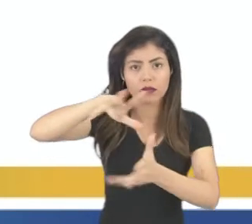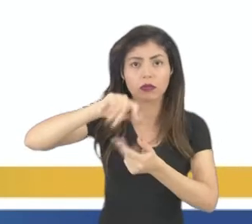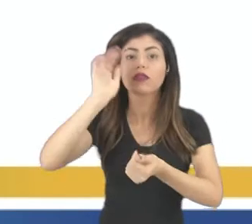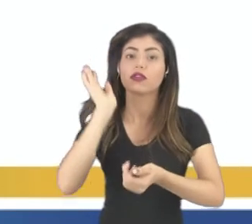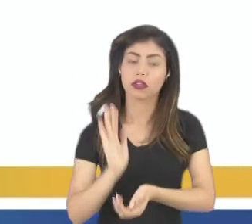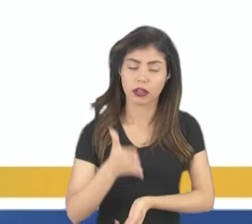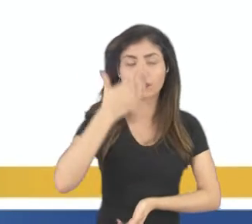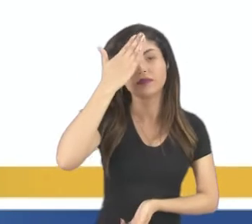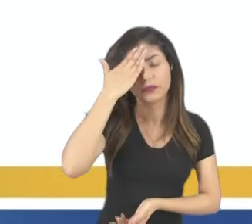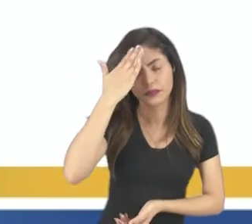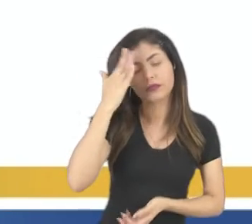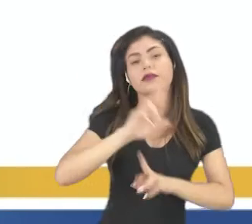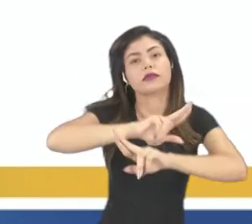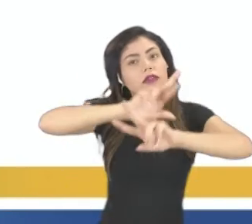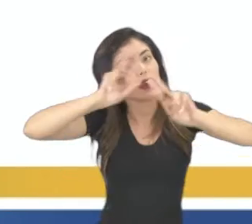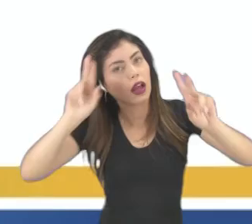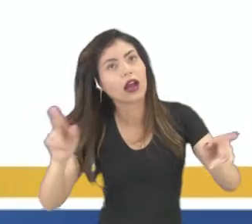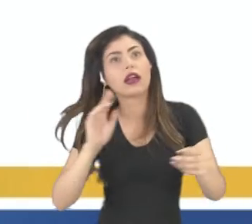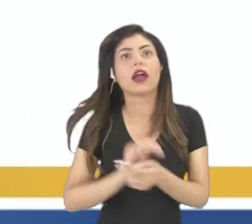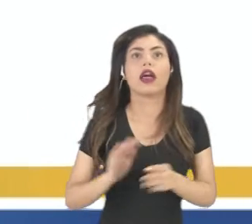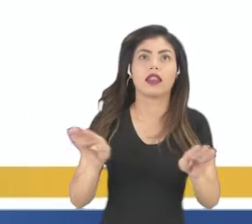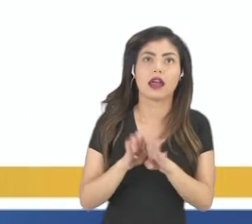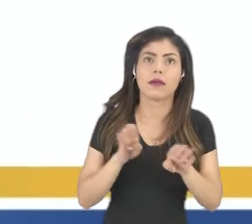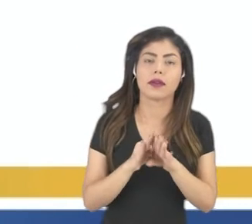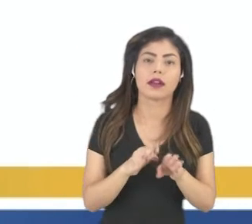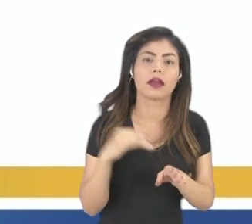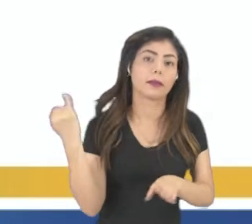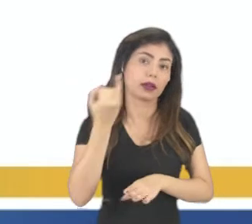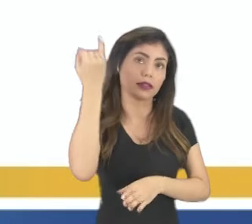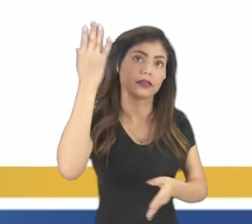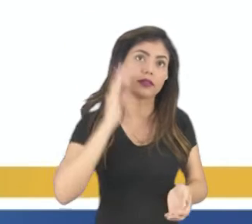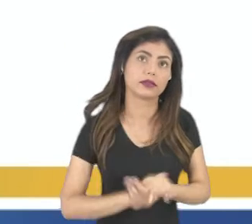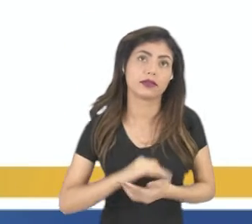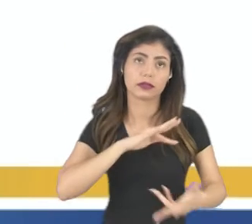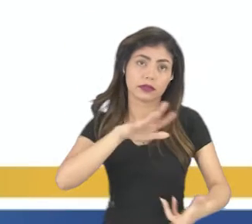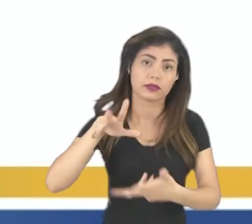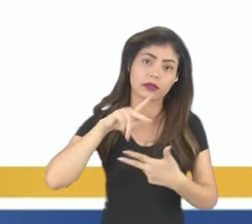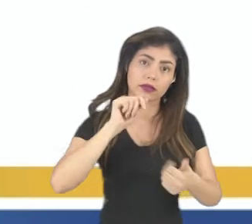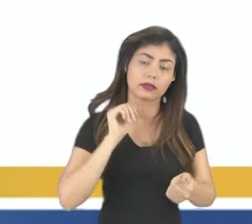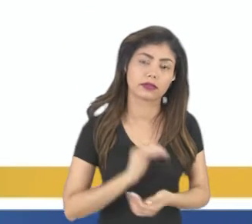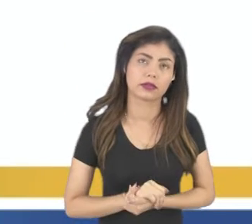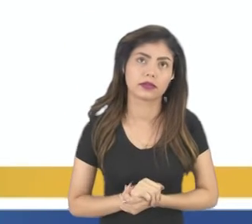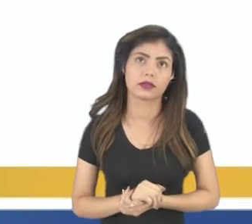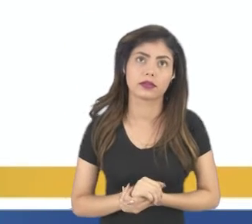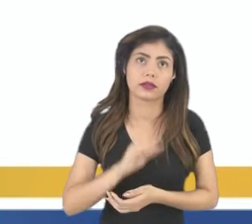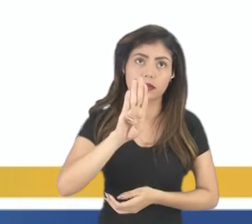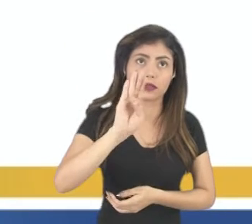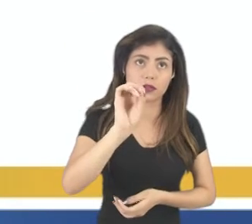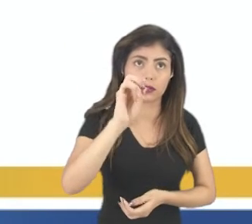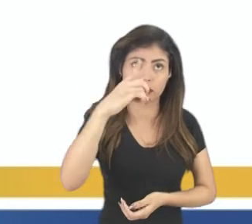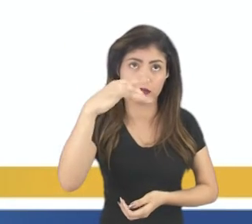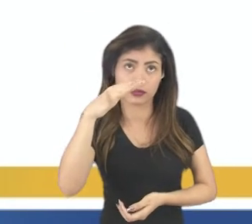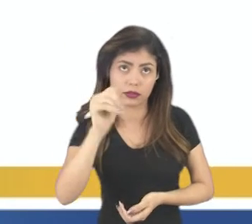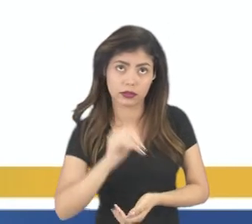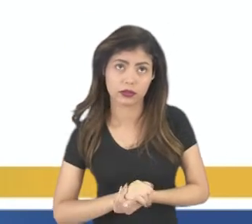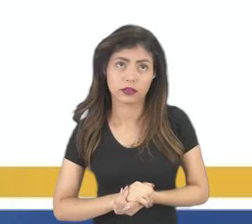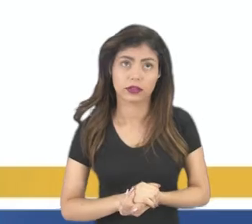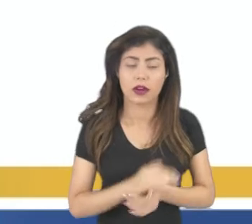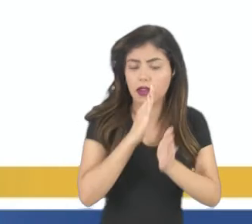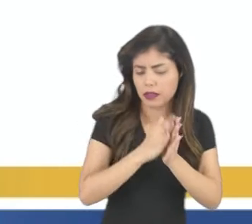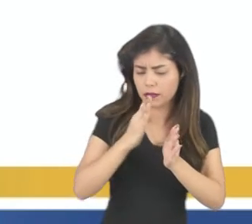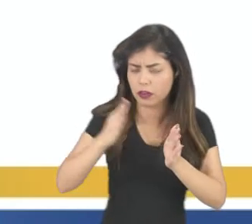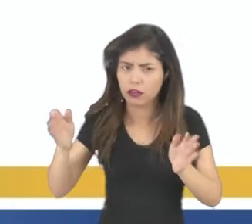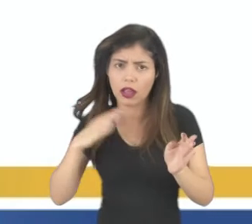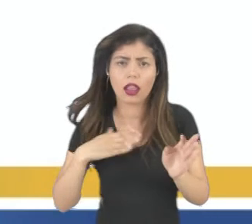agora já se compreendia várias partículas mas a mais procurada do mundo aí que era o Bóson de rigues Então essa